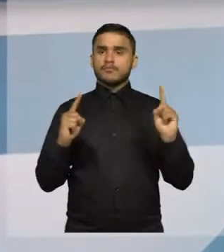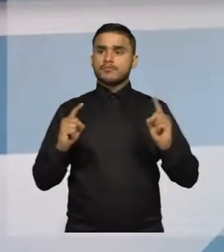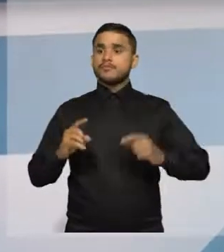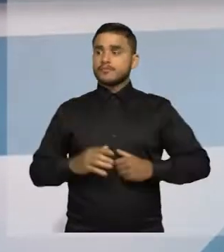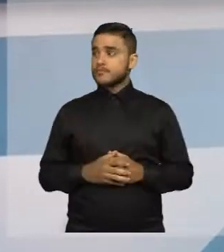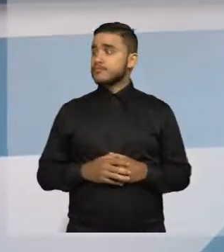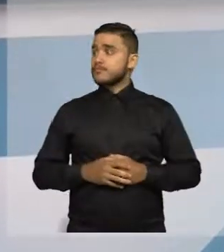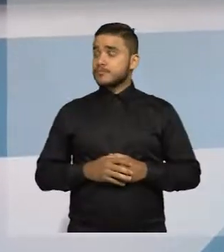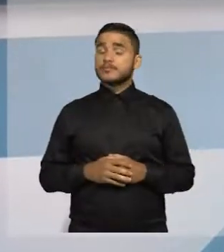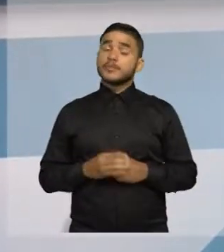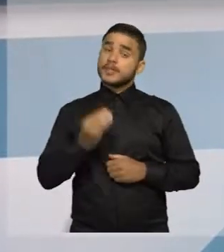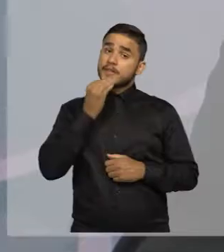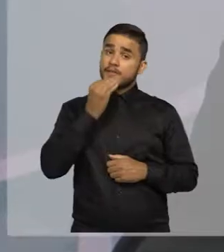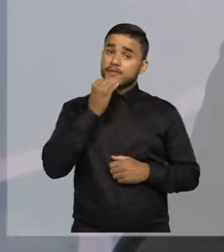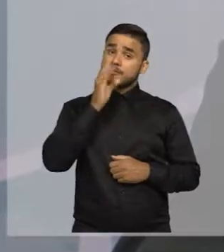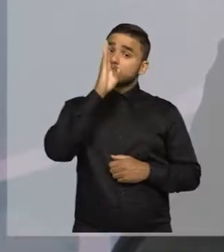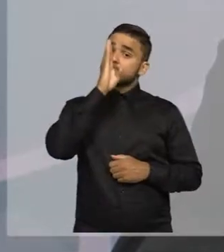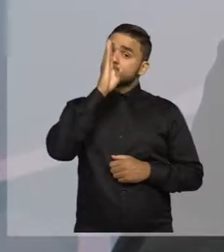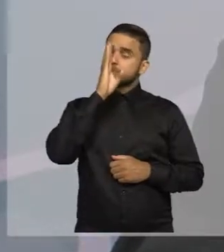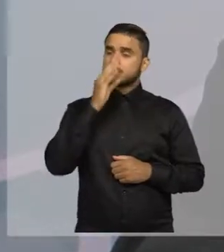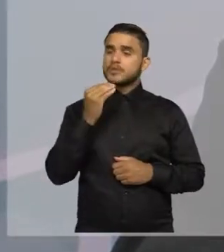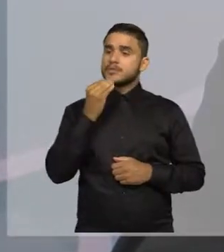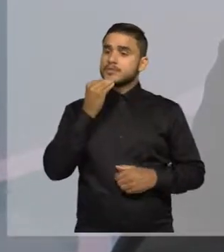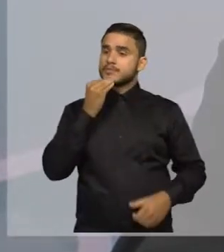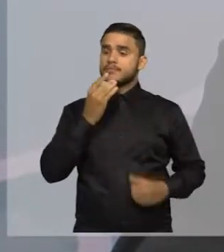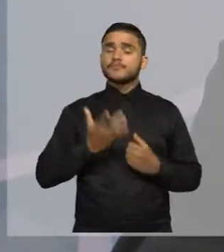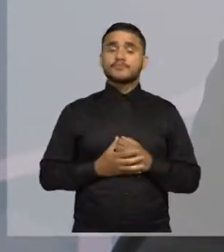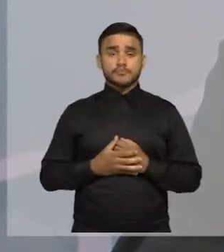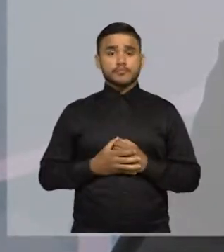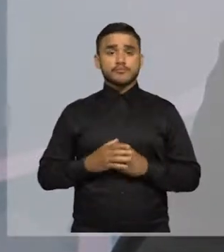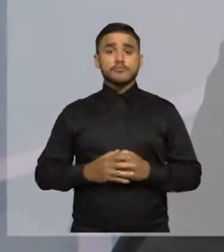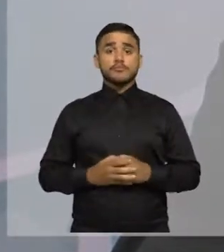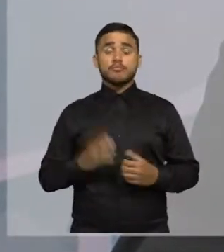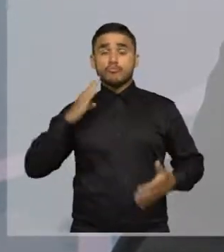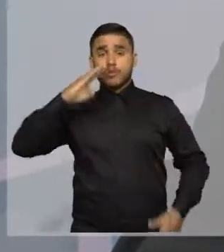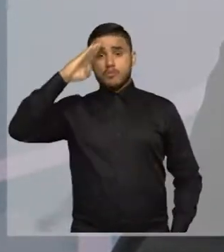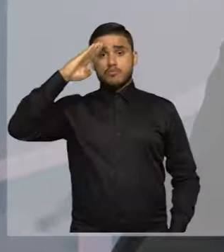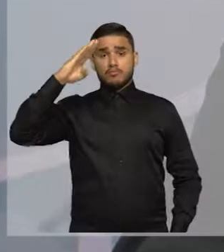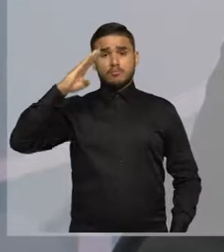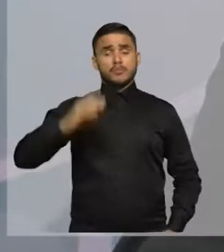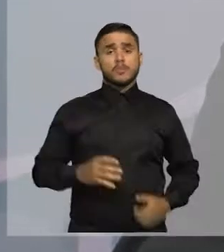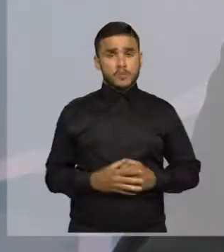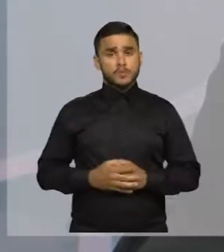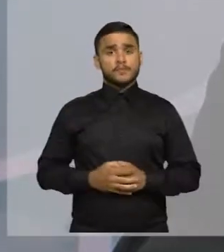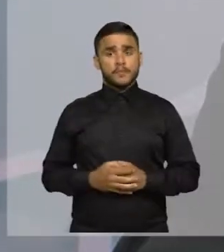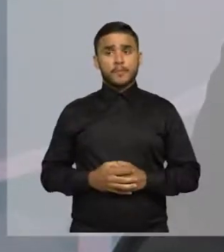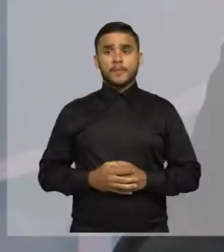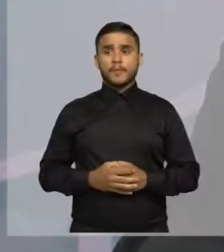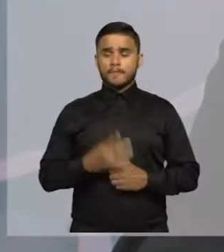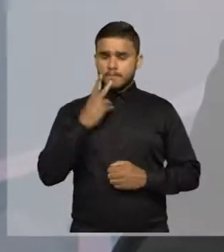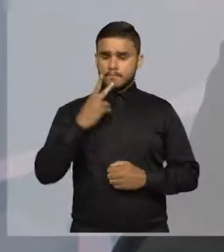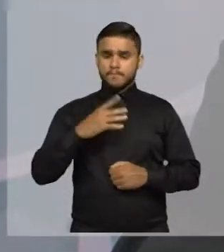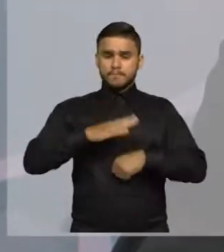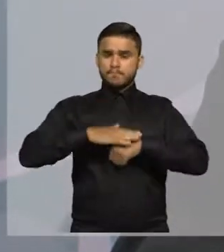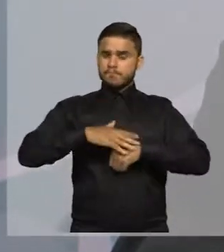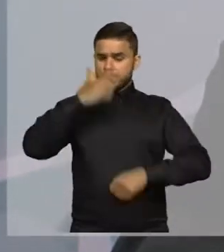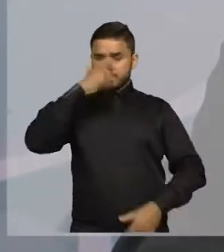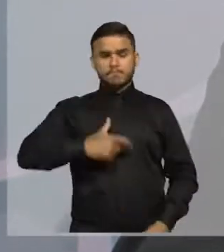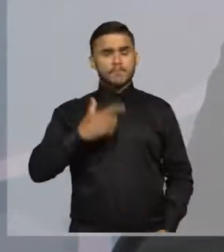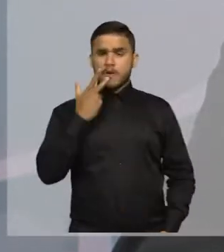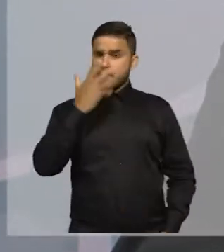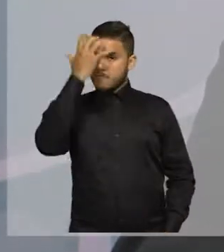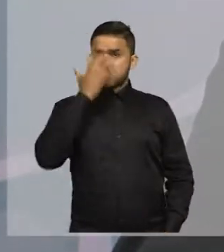coisas que ele disse que não deveria ter dito. O militar, Arnaldo, geralmente é um sujeito muito